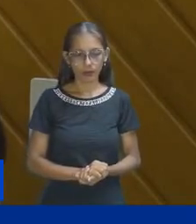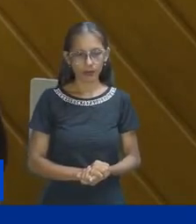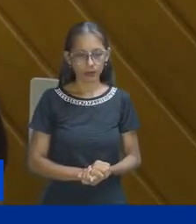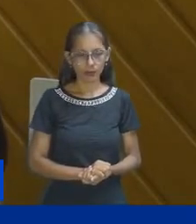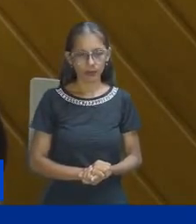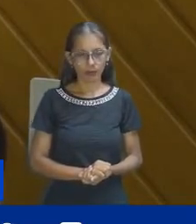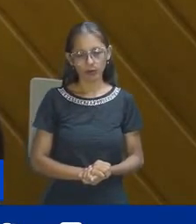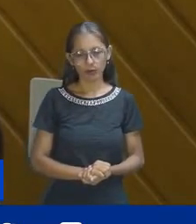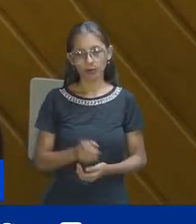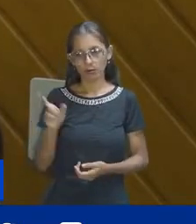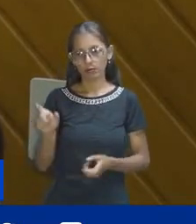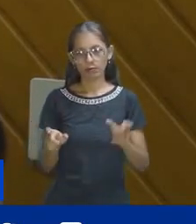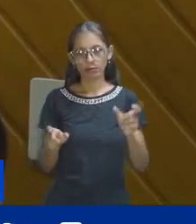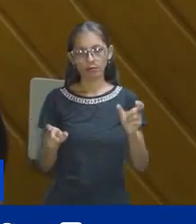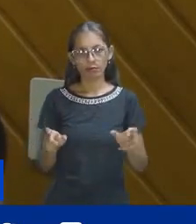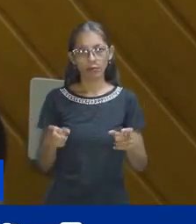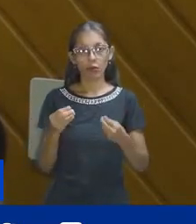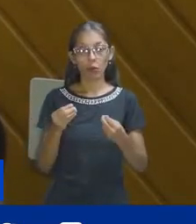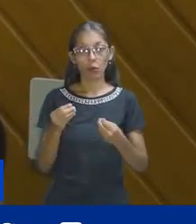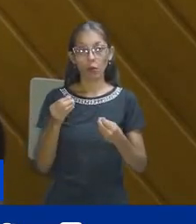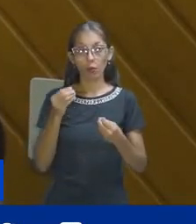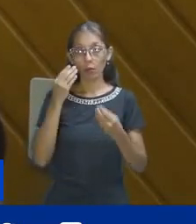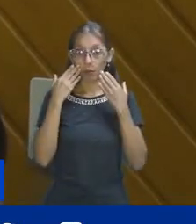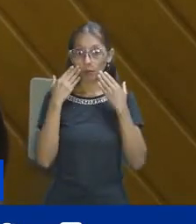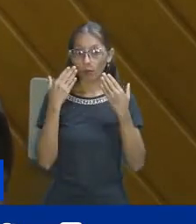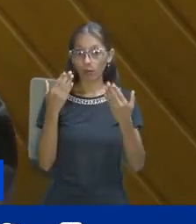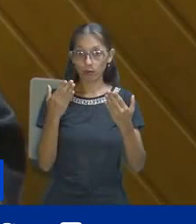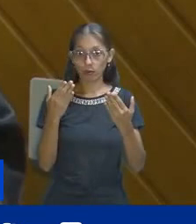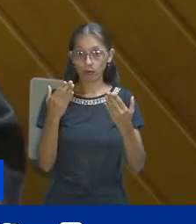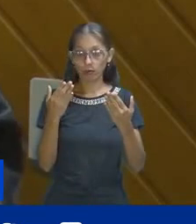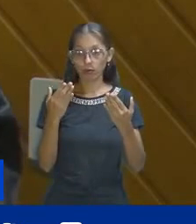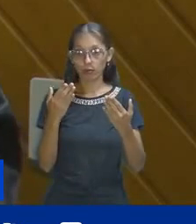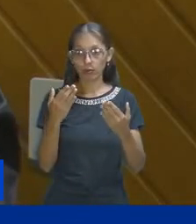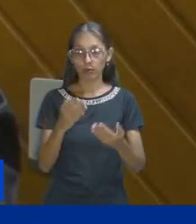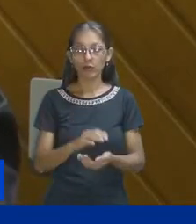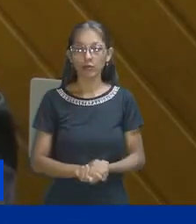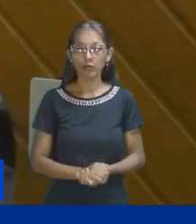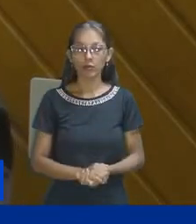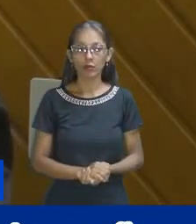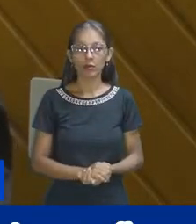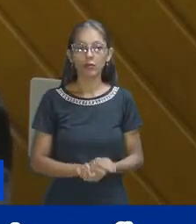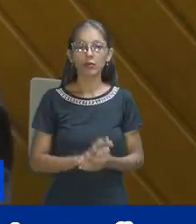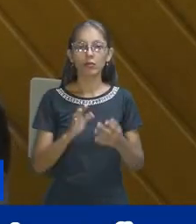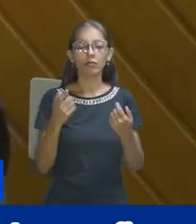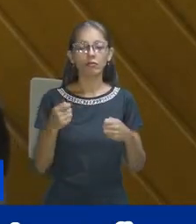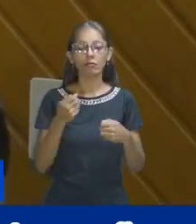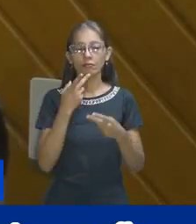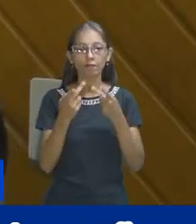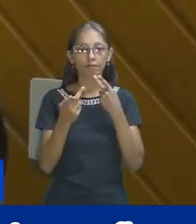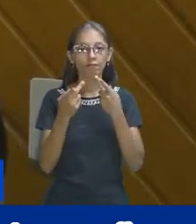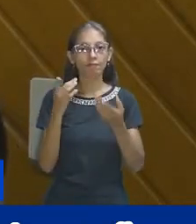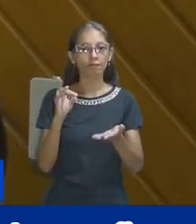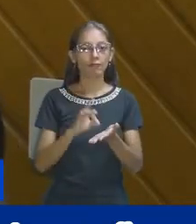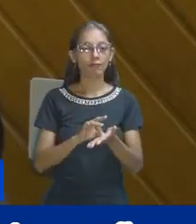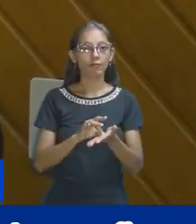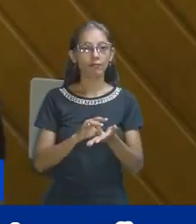pelas partes, mas que preservem o interesse público da lisura eleitoral. Esse